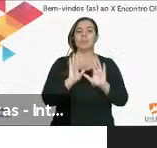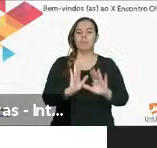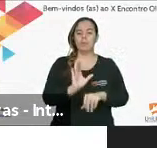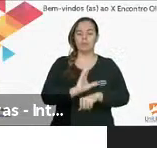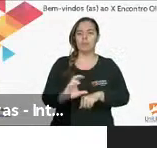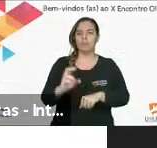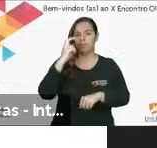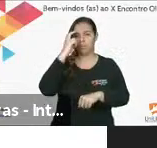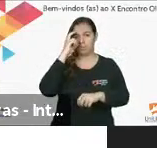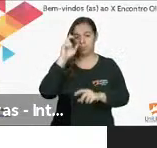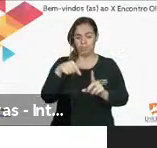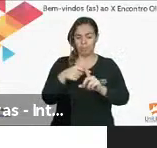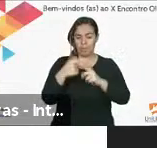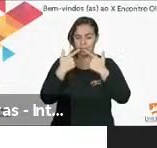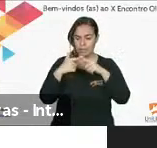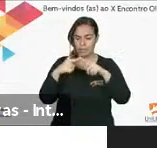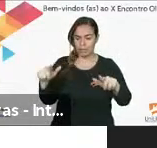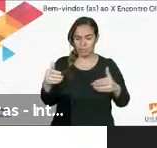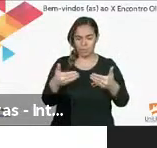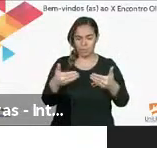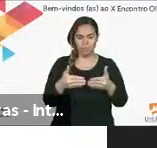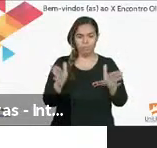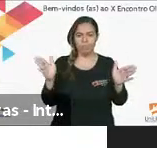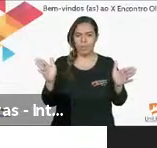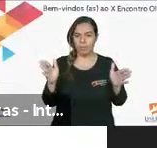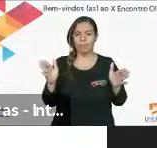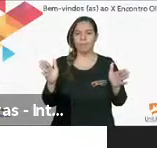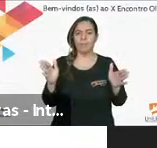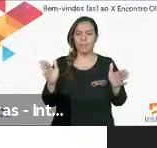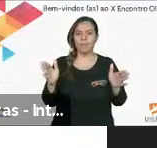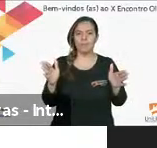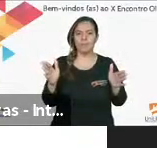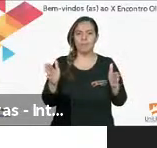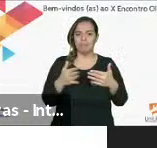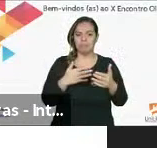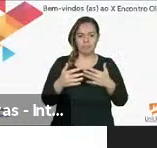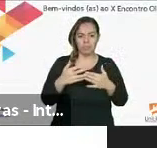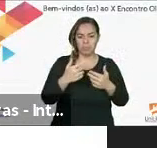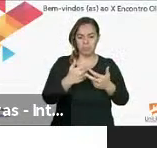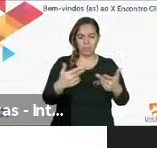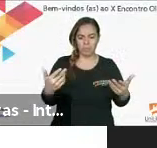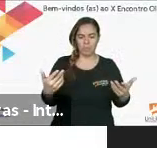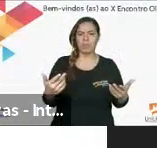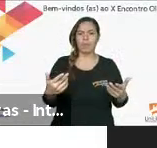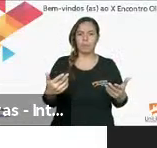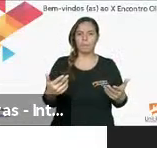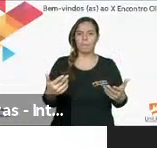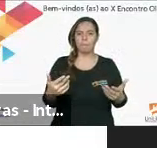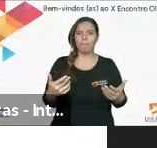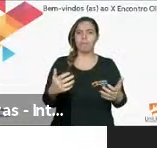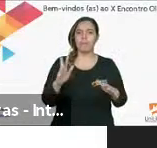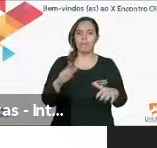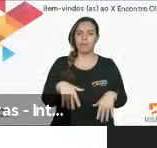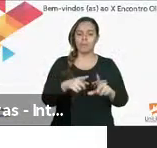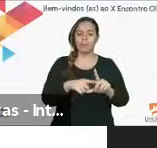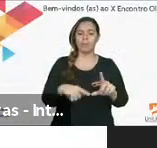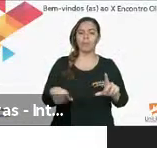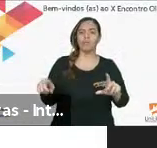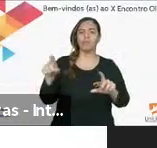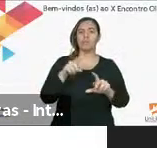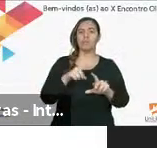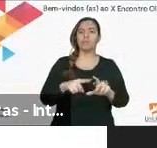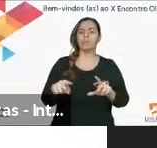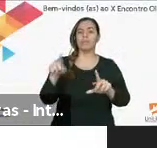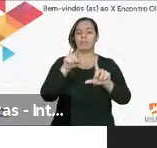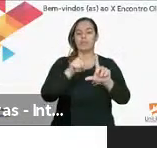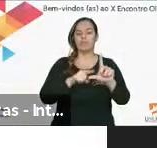e a linguagem são abertas ao indeterminado, esse é um círculo virtuoso, um